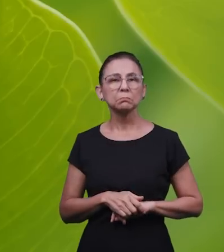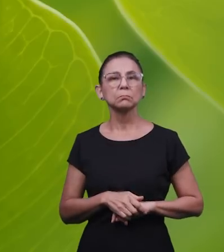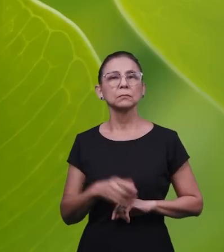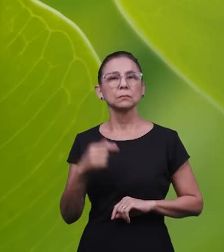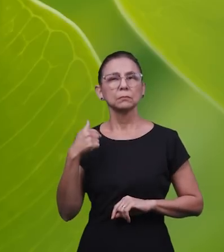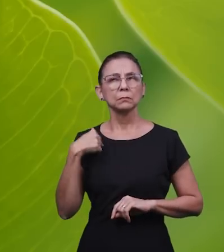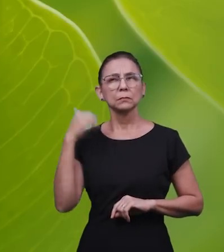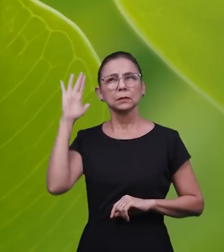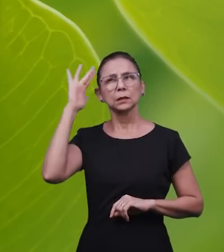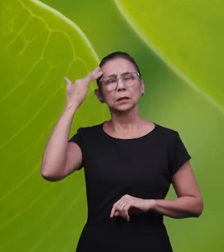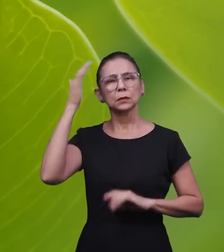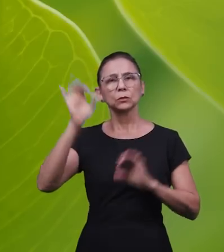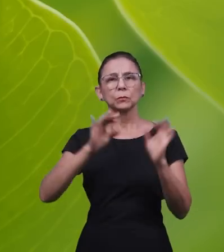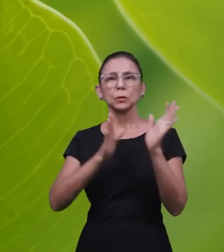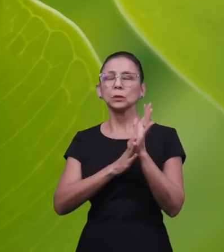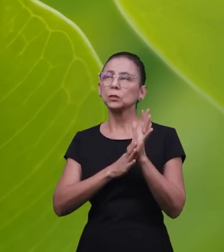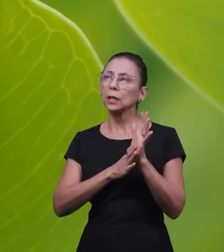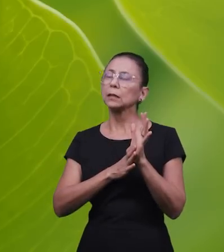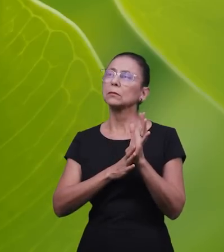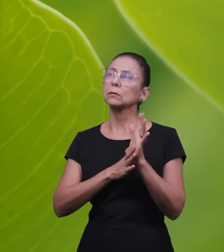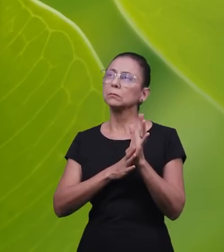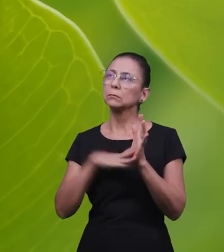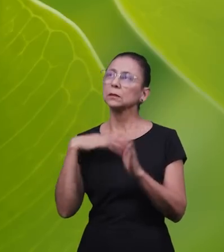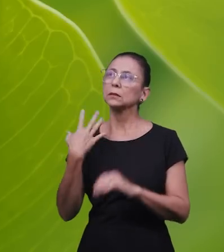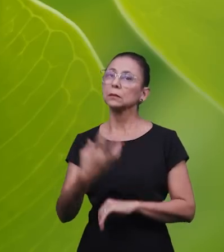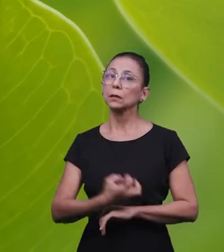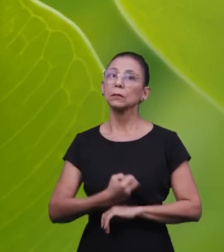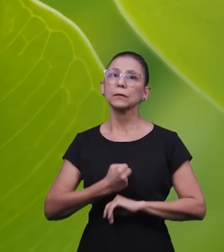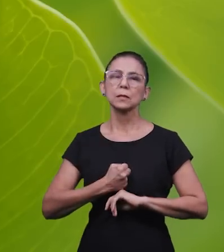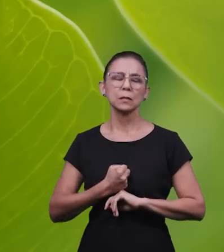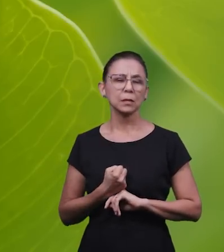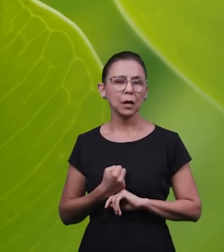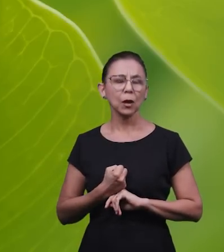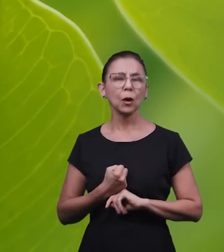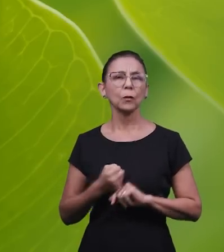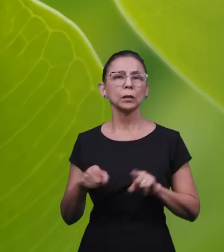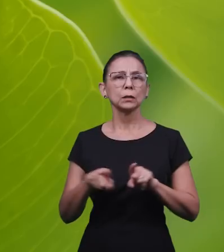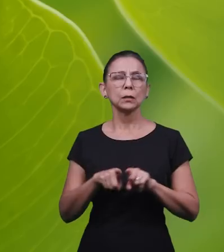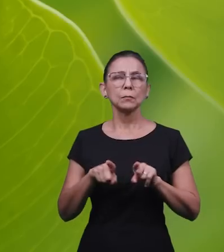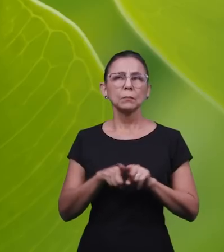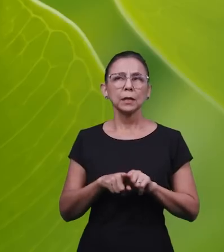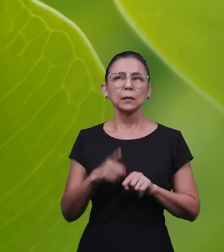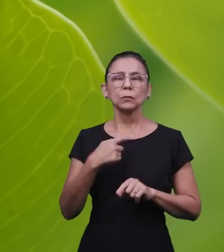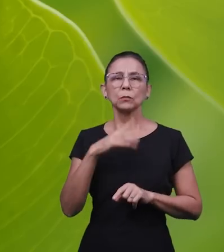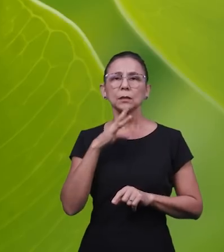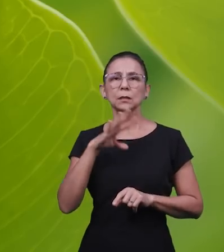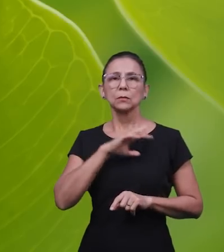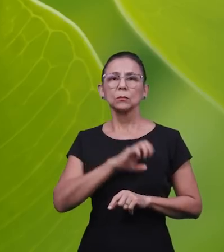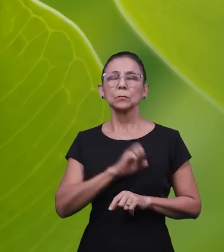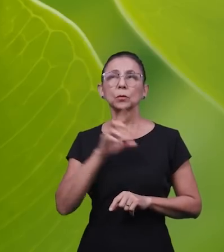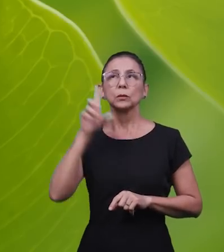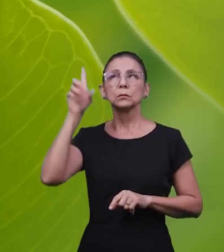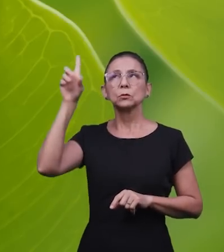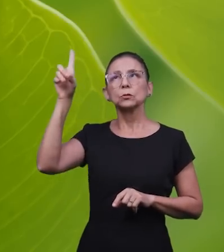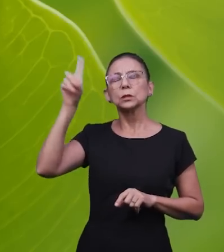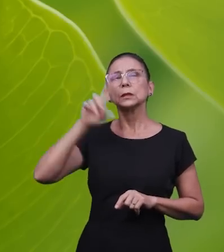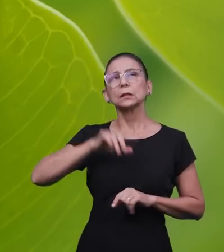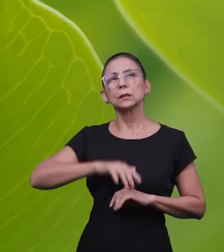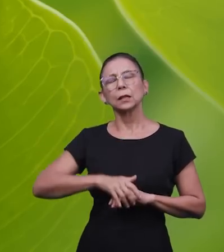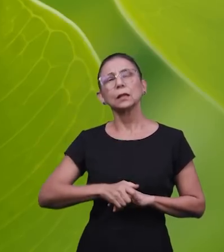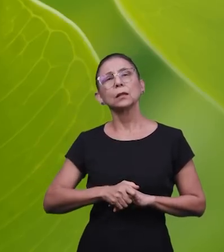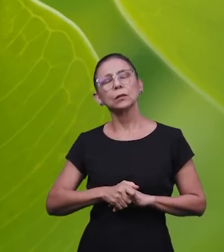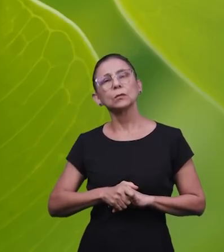um projeto para as nossas vidas, que há uma extensão do amor do Senhor, nos levando a cada dia